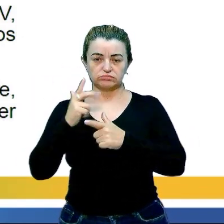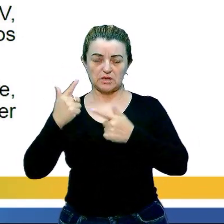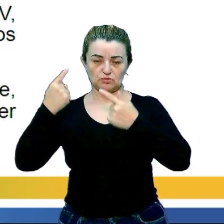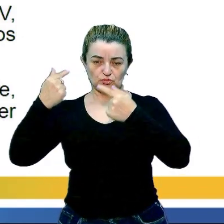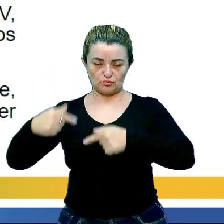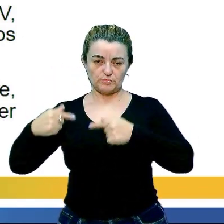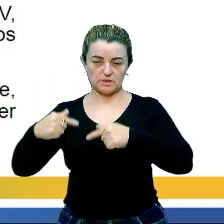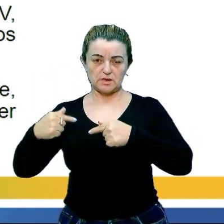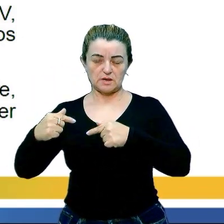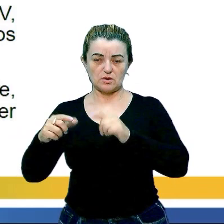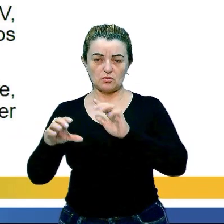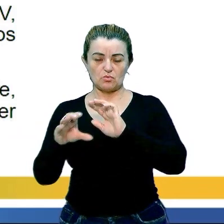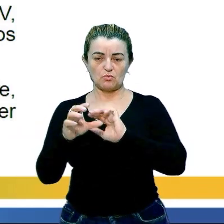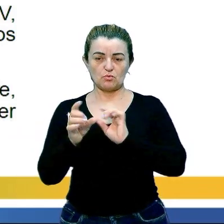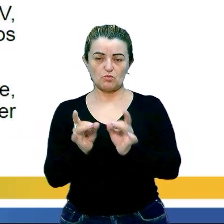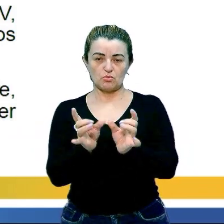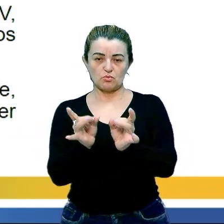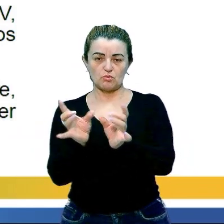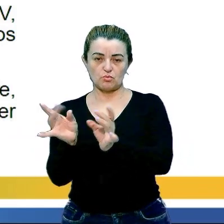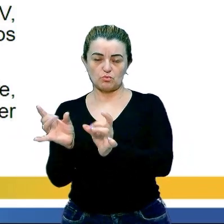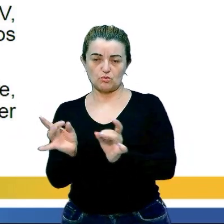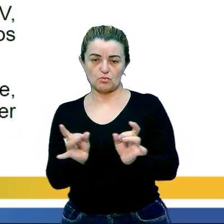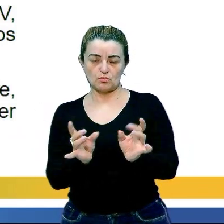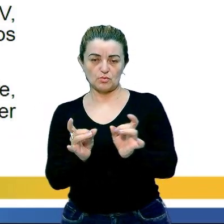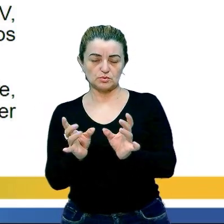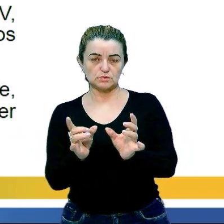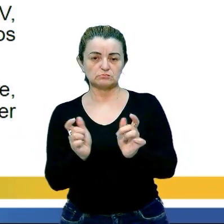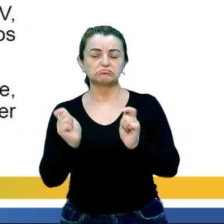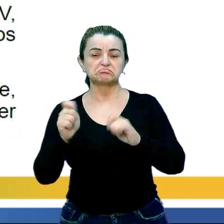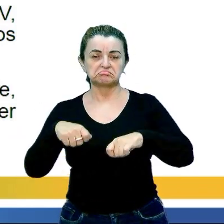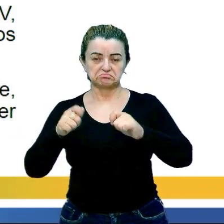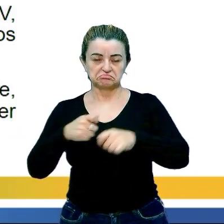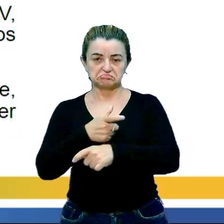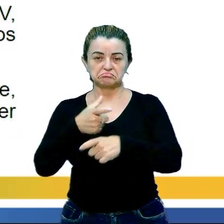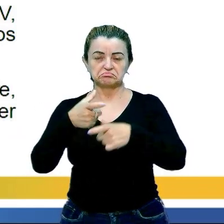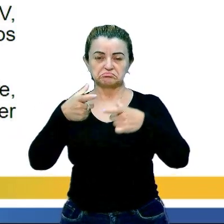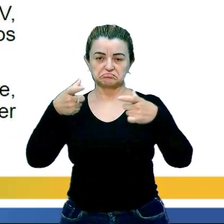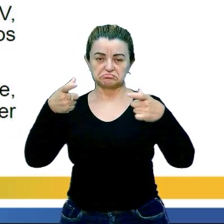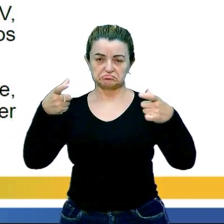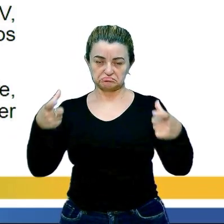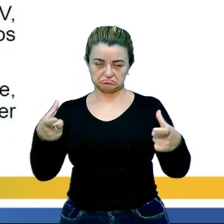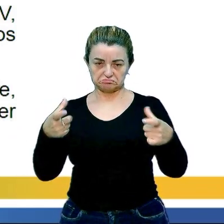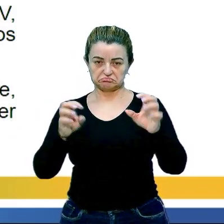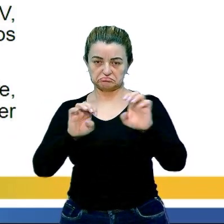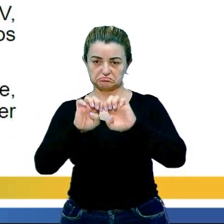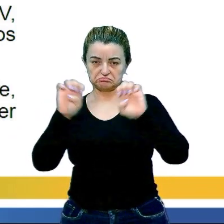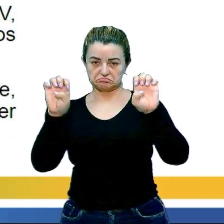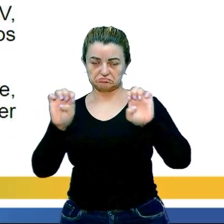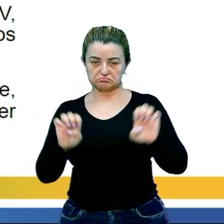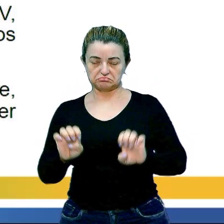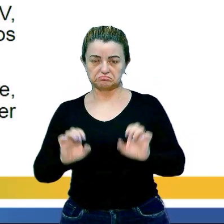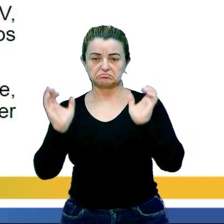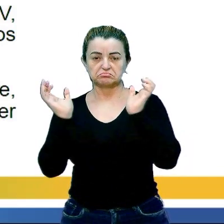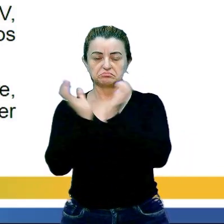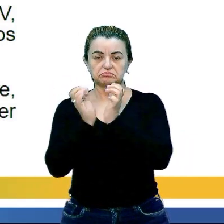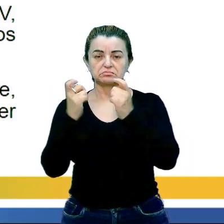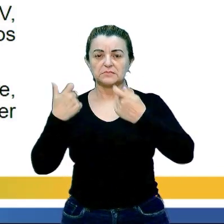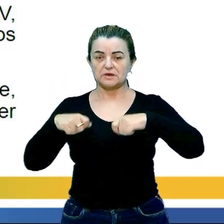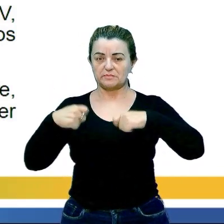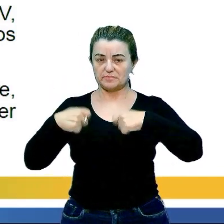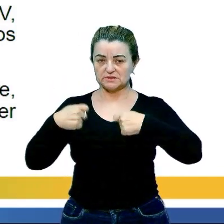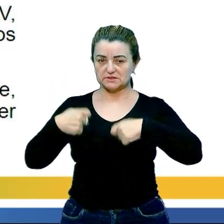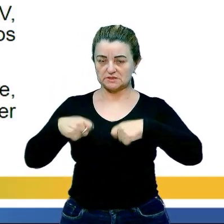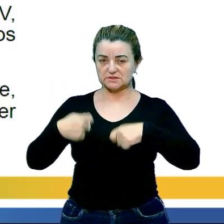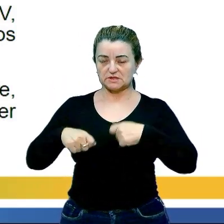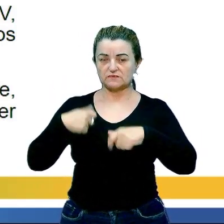mediterrâneo, possibilitou aumentar o dinamismo próprio da estrutura escravista que necessitava de mão